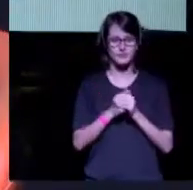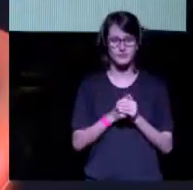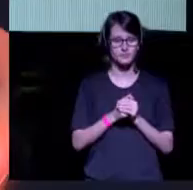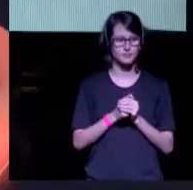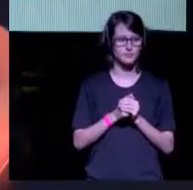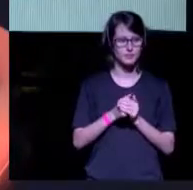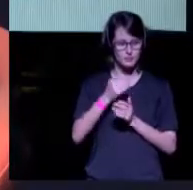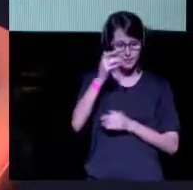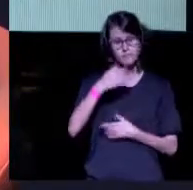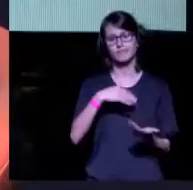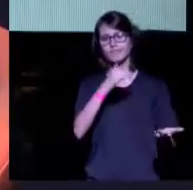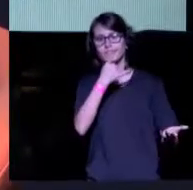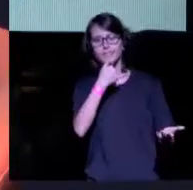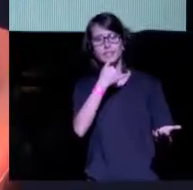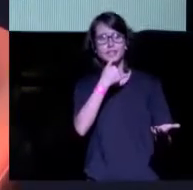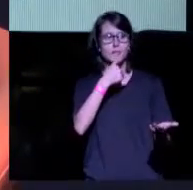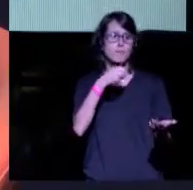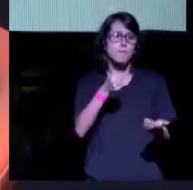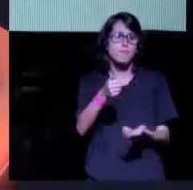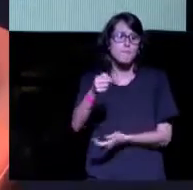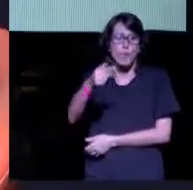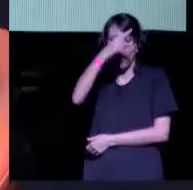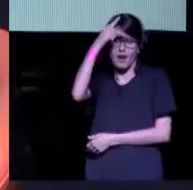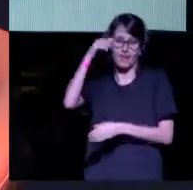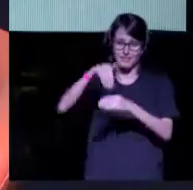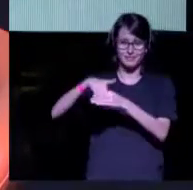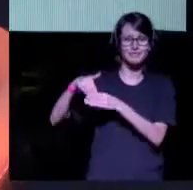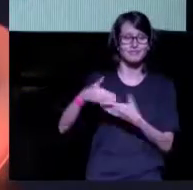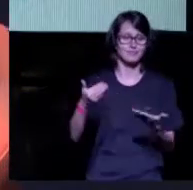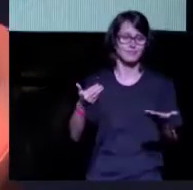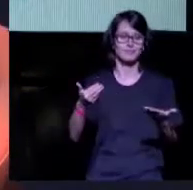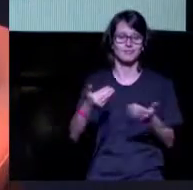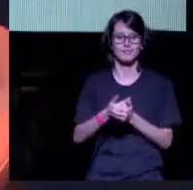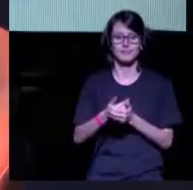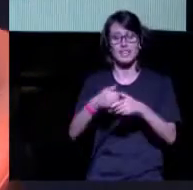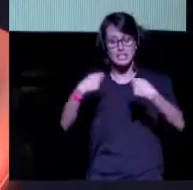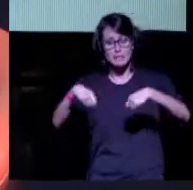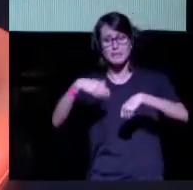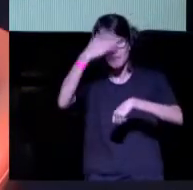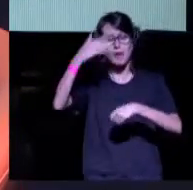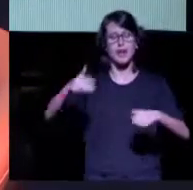nós temos que engajar mais e mais pessoas do governo então nós